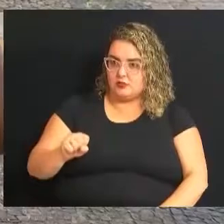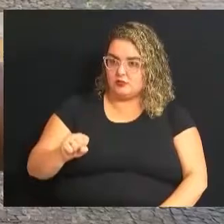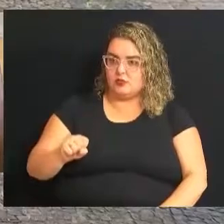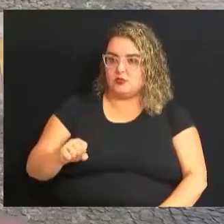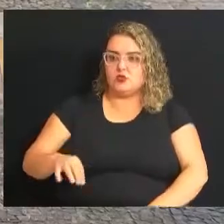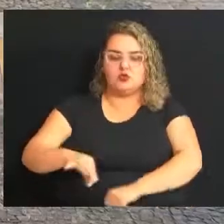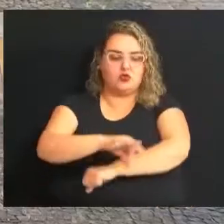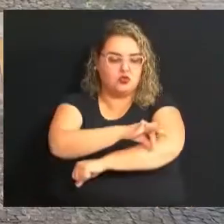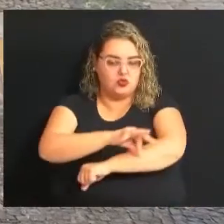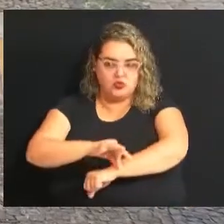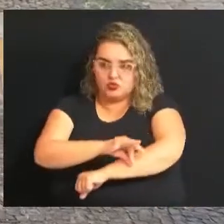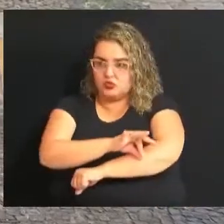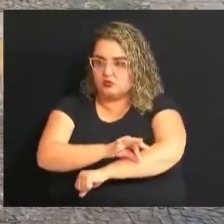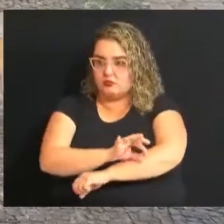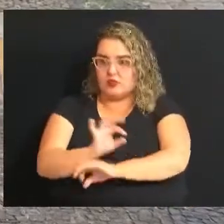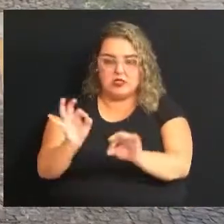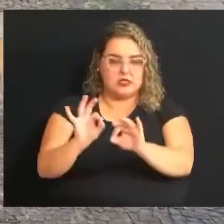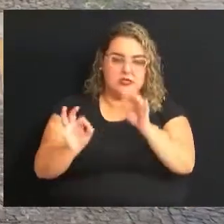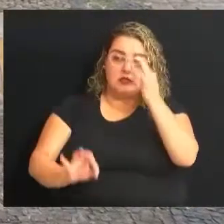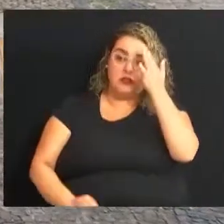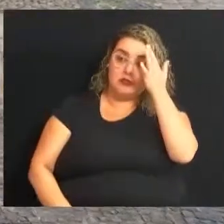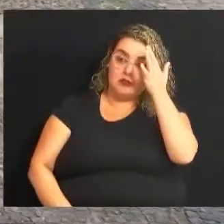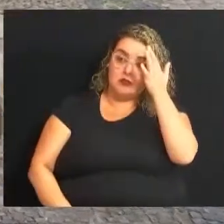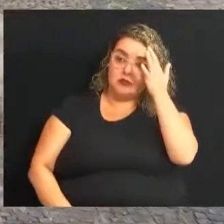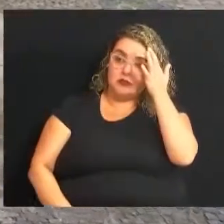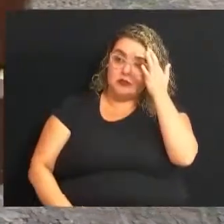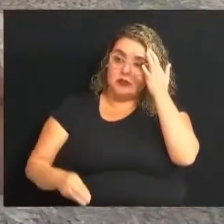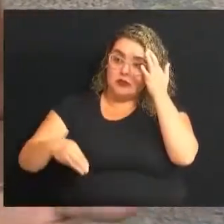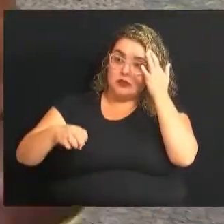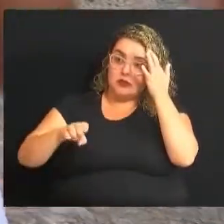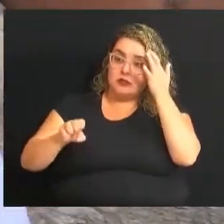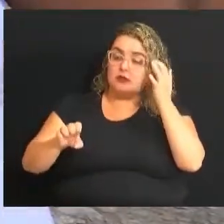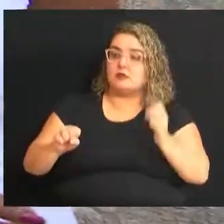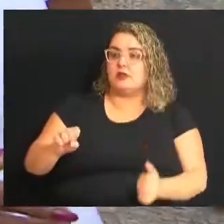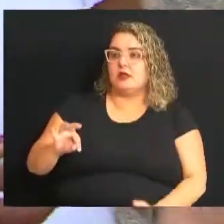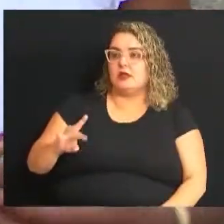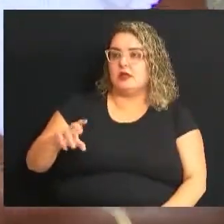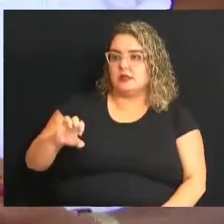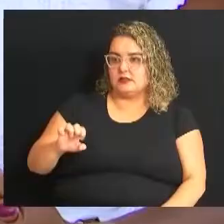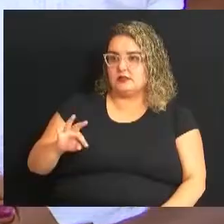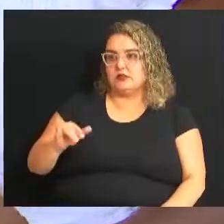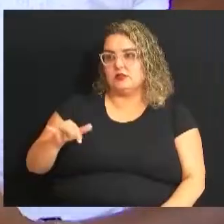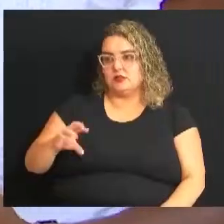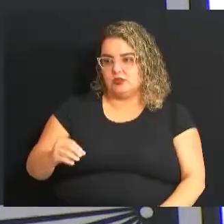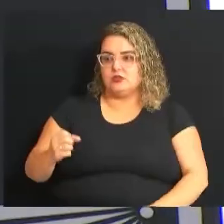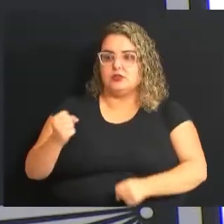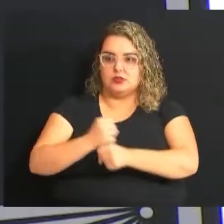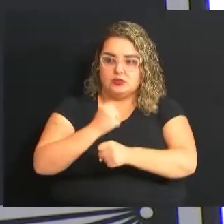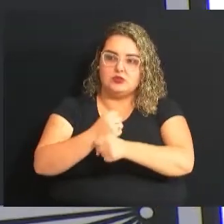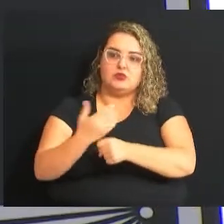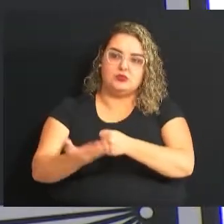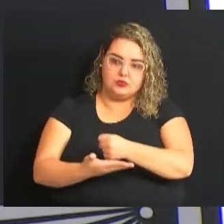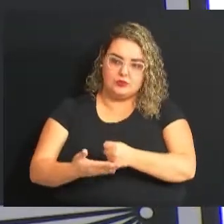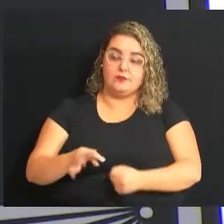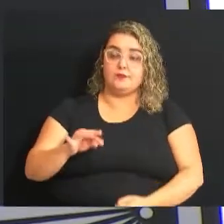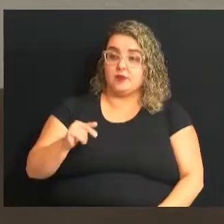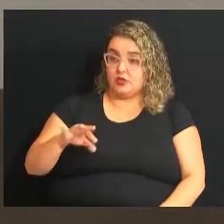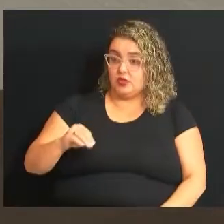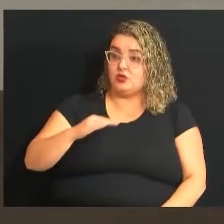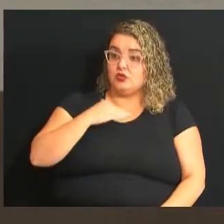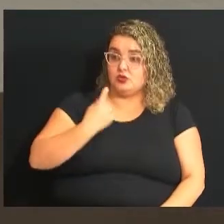e nenhuma citação a Mestre Tito, que foi o primeiro idealizador e quem construiu as bases. Tito morreu